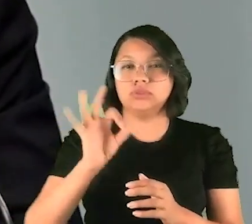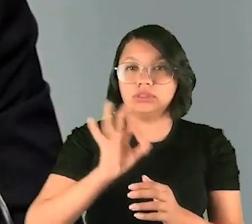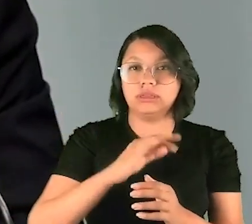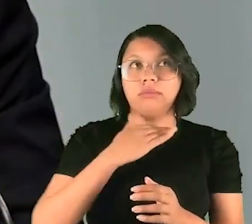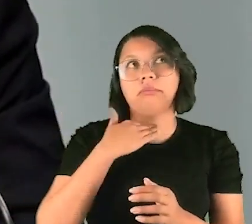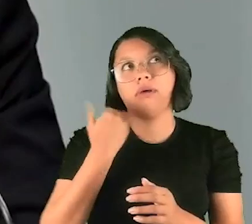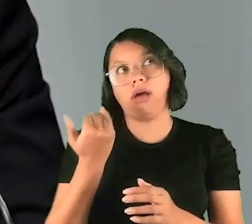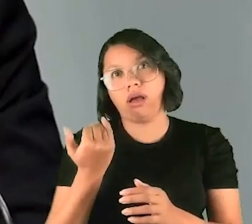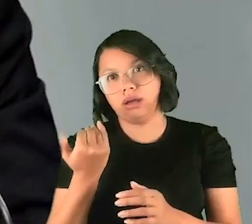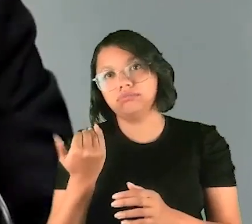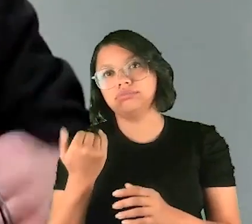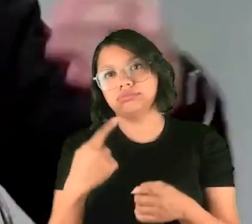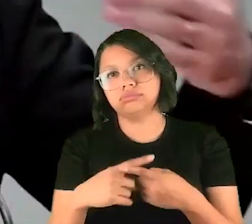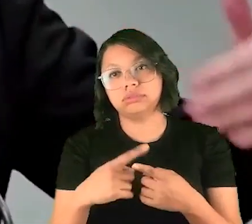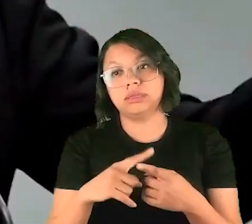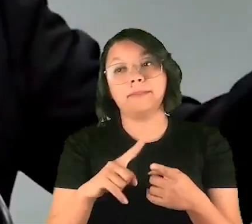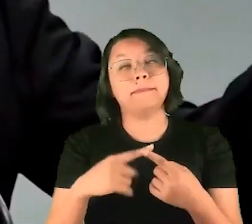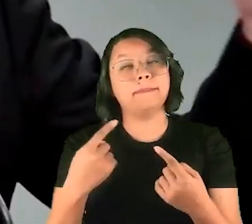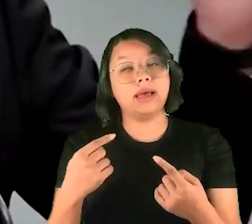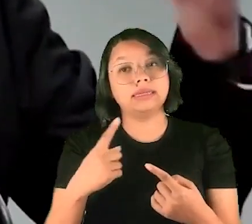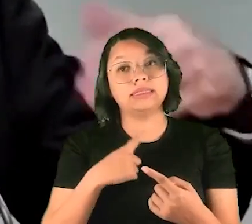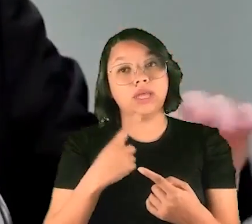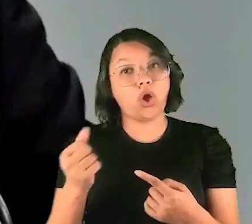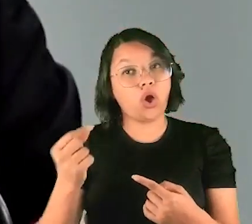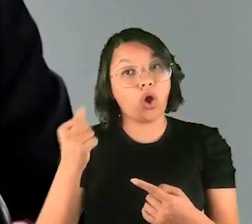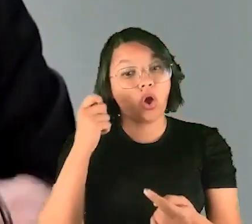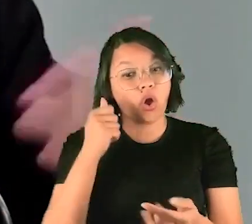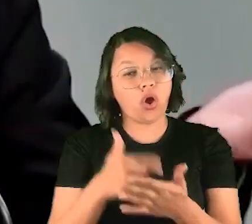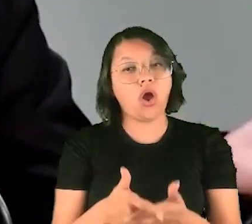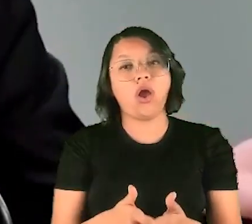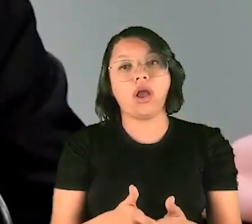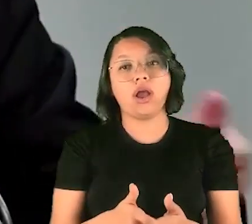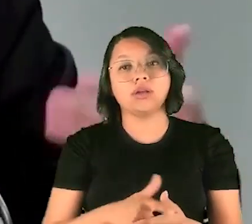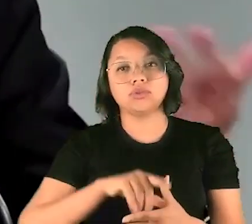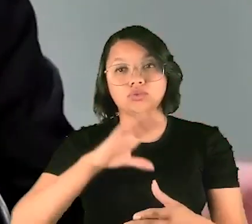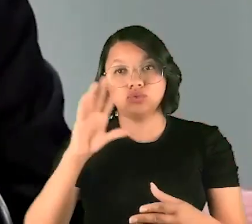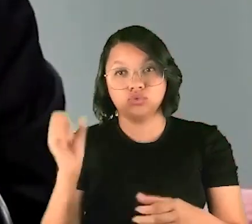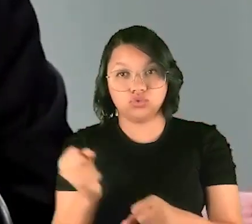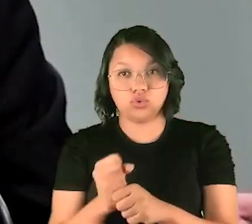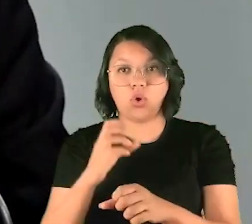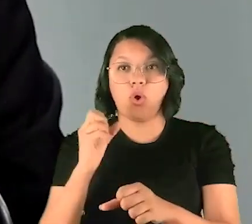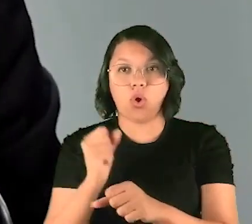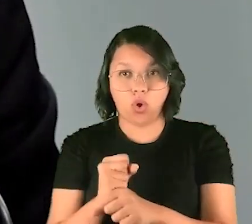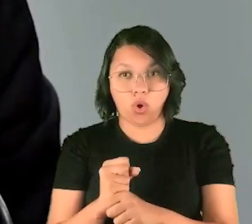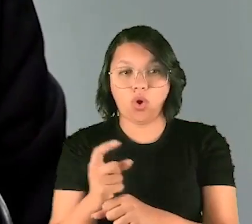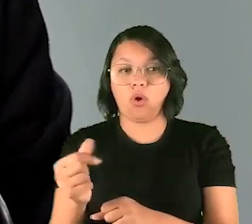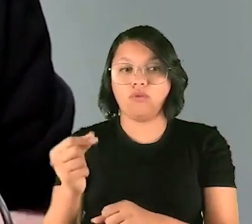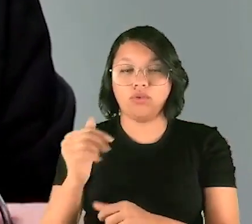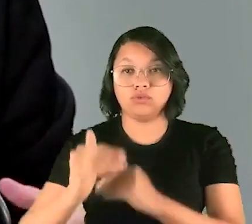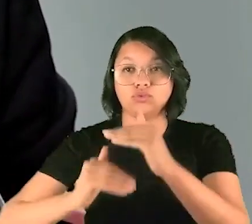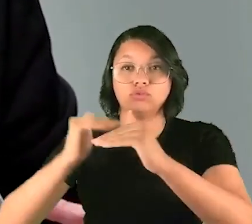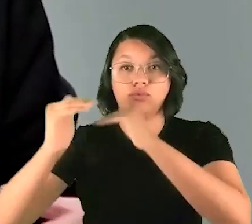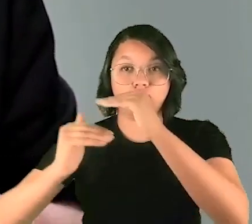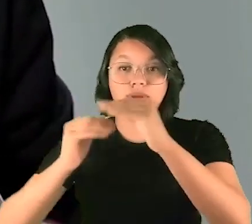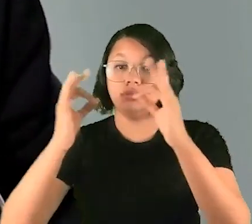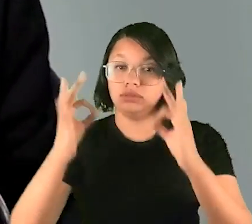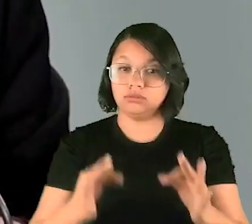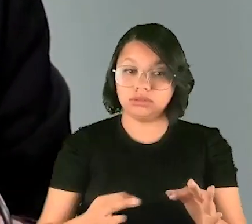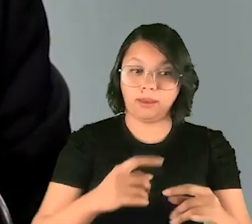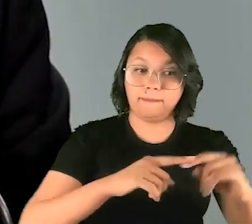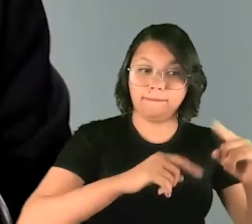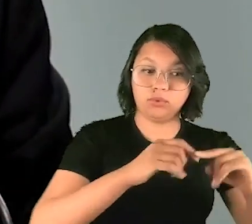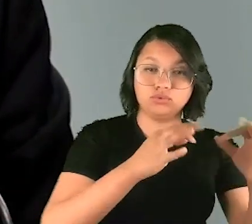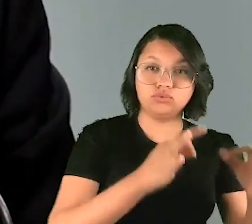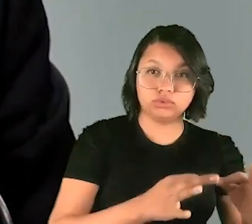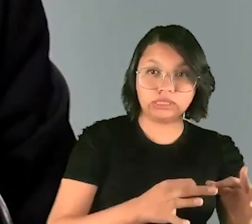outros 95% morrem pelo caminho porque não deram certo e tiveram um custo, alguém tem que pagar esse custo. Então, se somava o custo